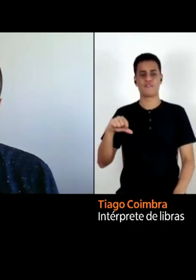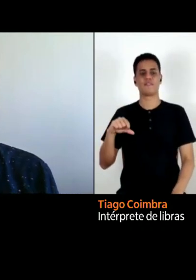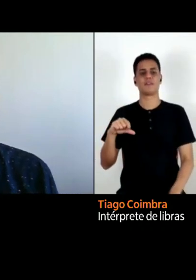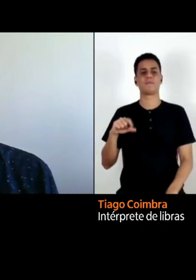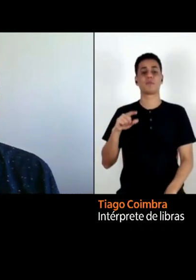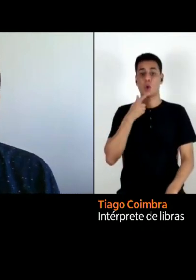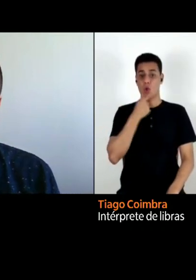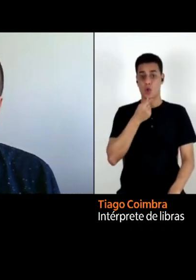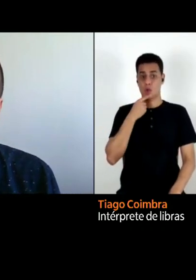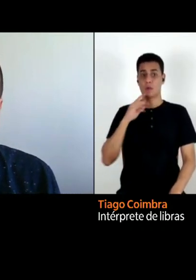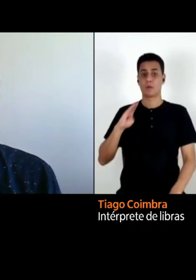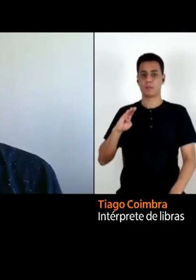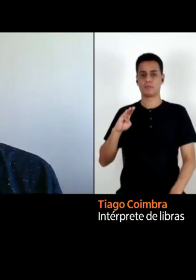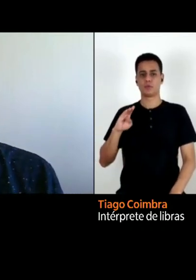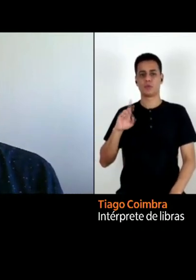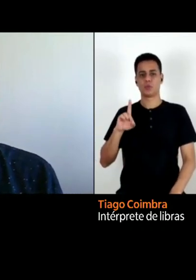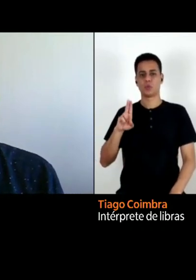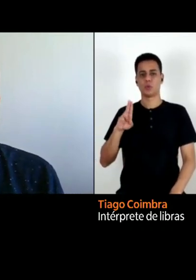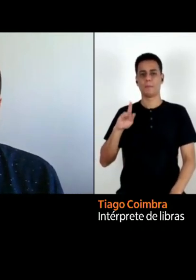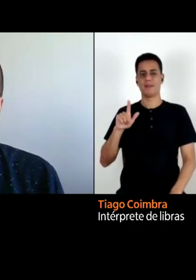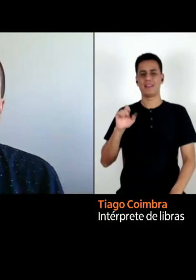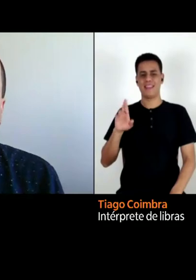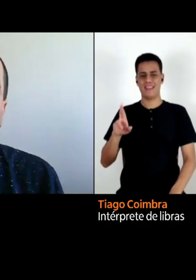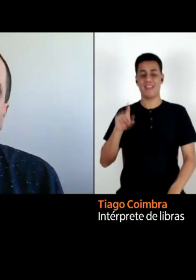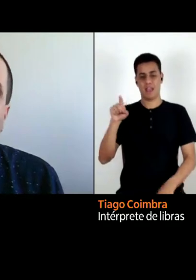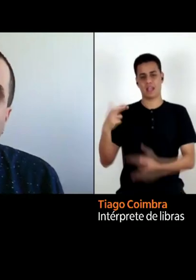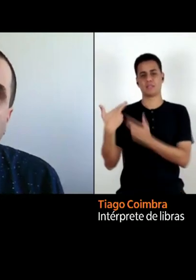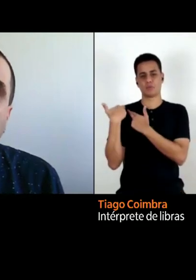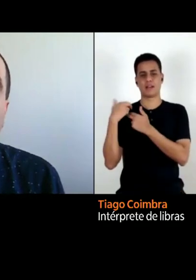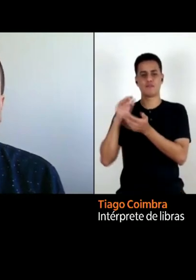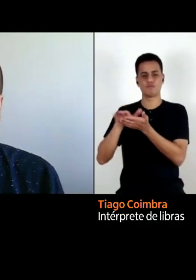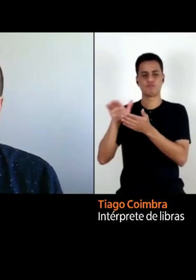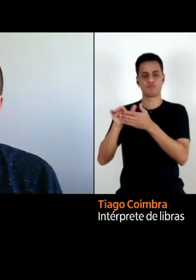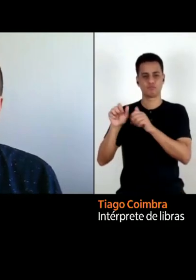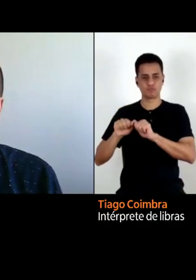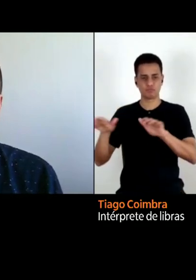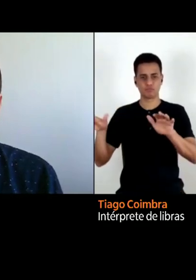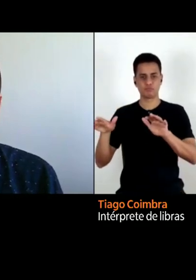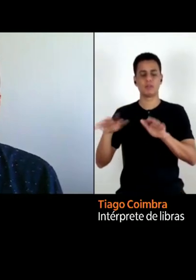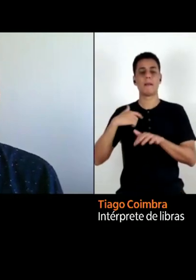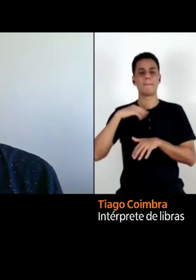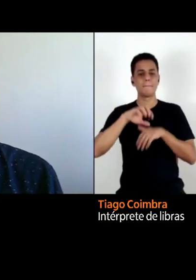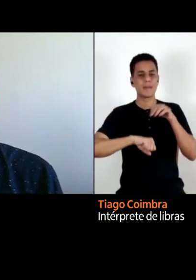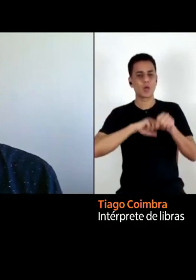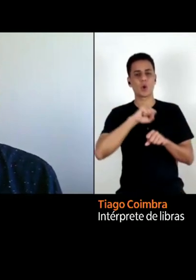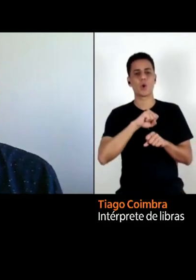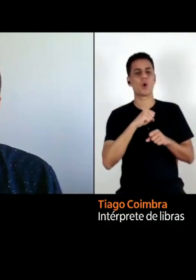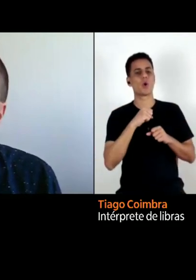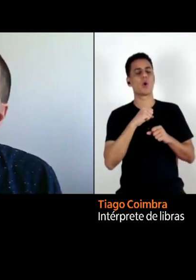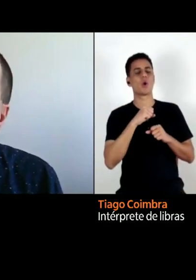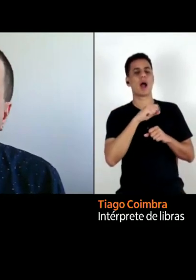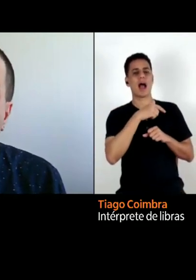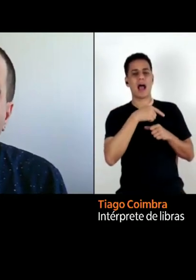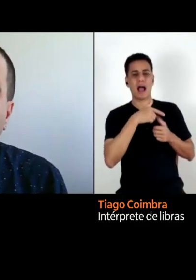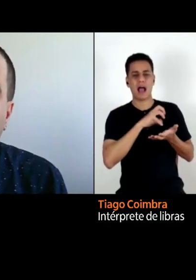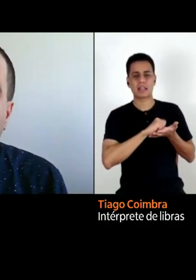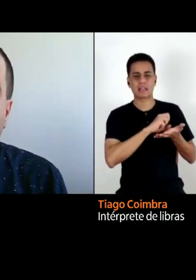e distribuidor dos irmãos Lumière, editou tomadas de arquivo e de uma série de filmes de Méliès